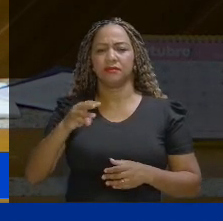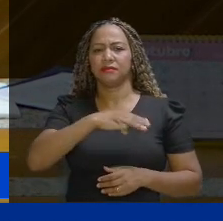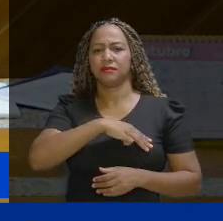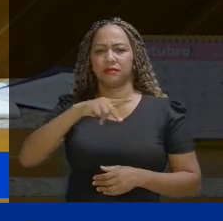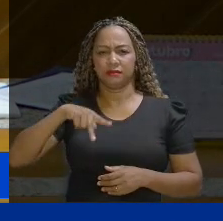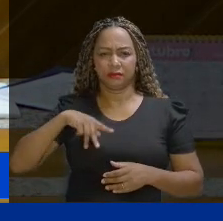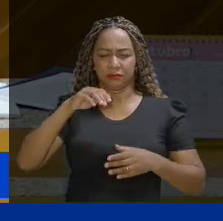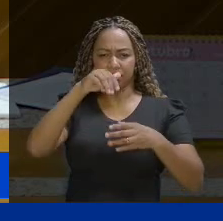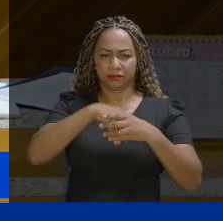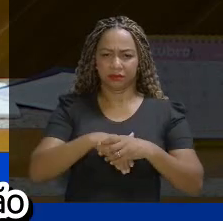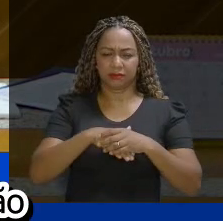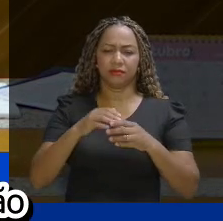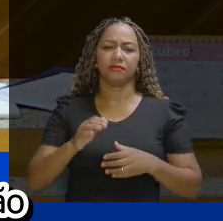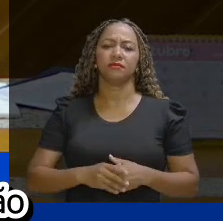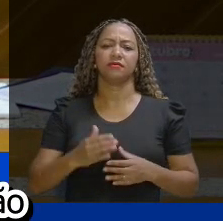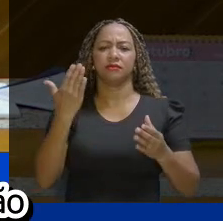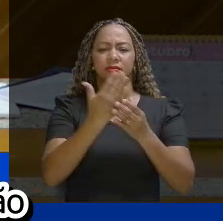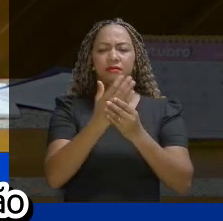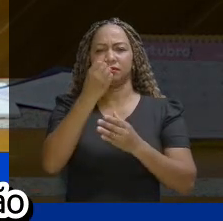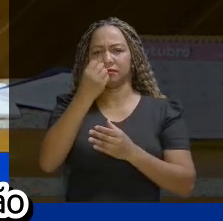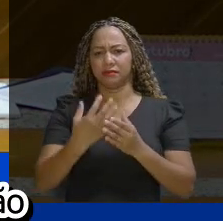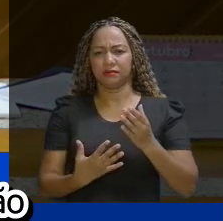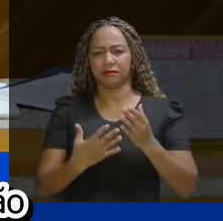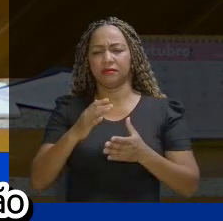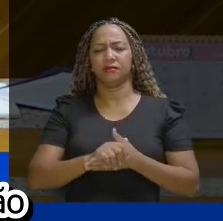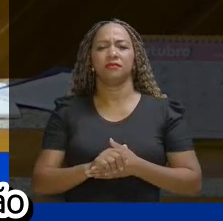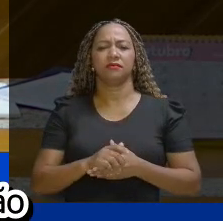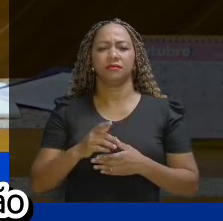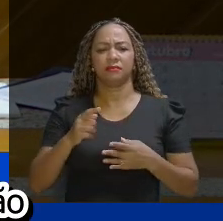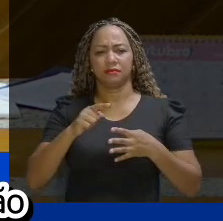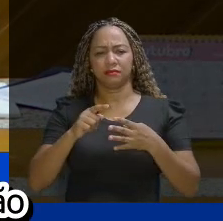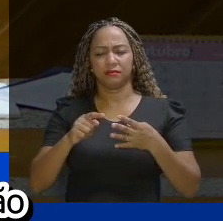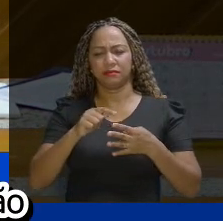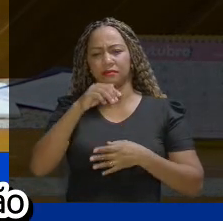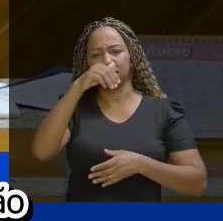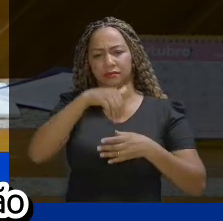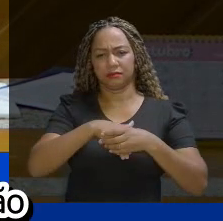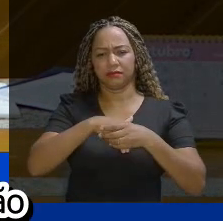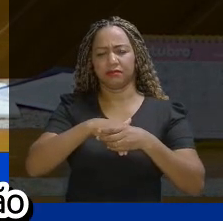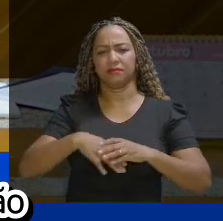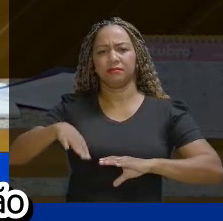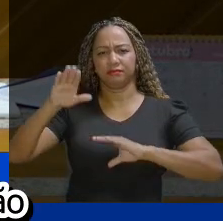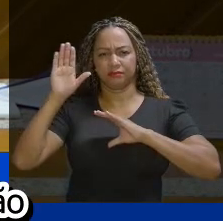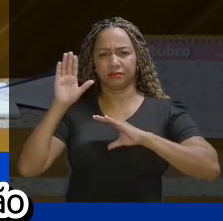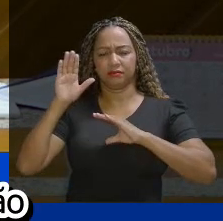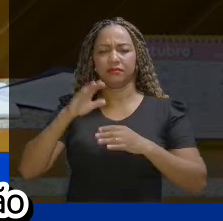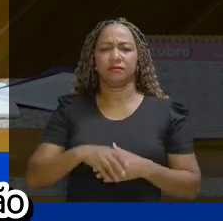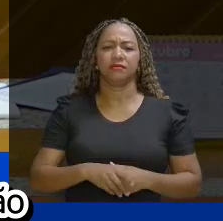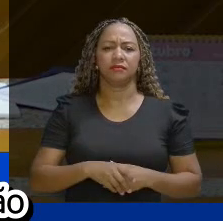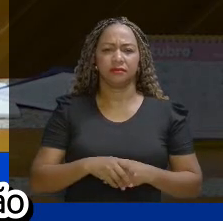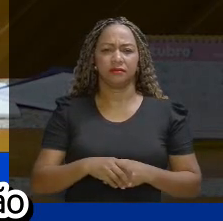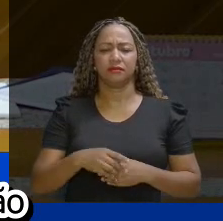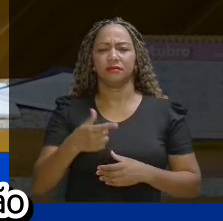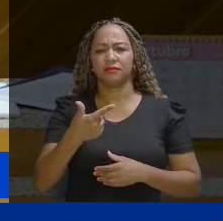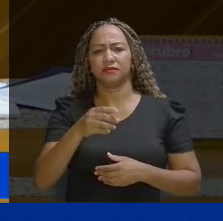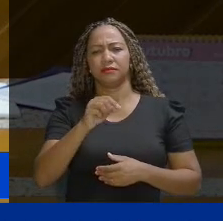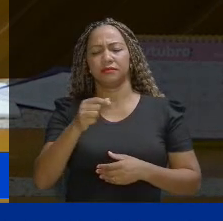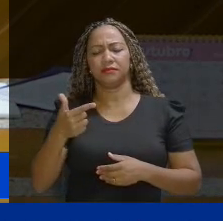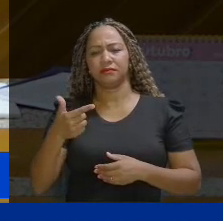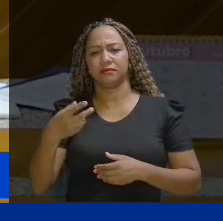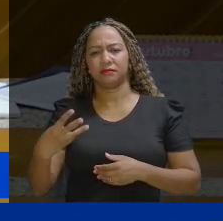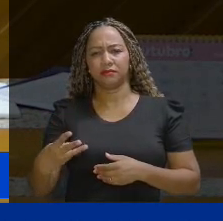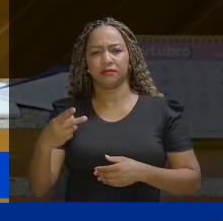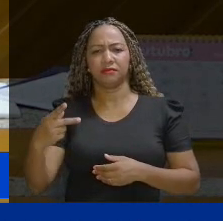Ministério Público Eleitoral. E o embargo de declaração na ação de impugnação de mandato eletivo número 06000007,